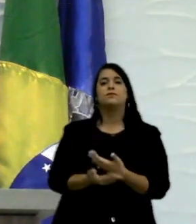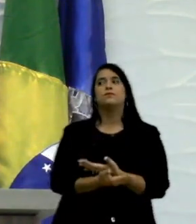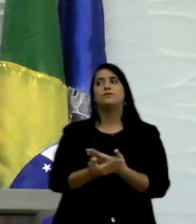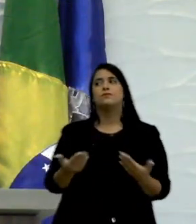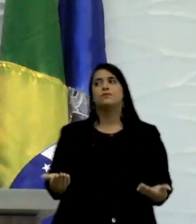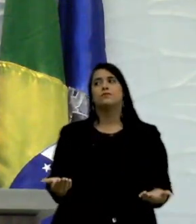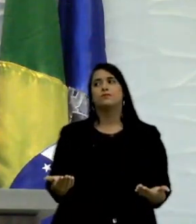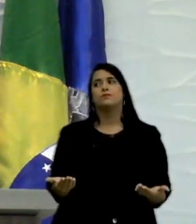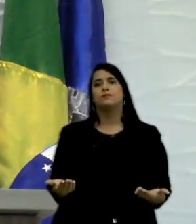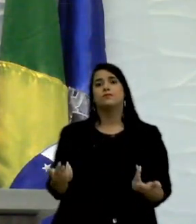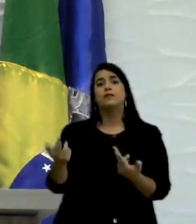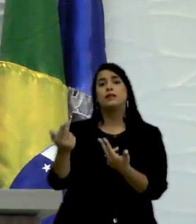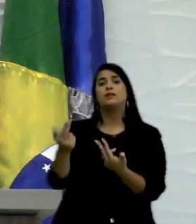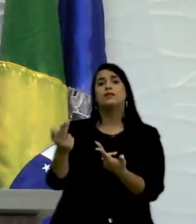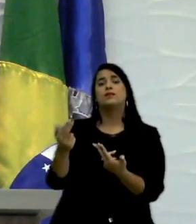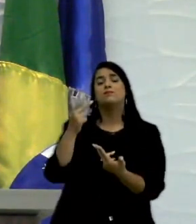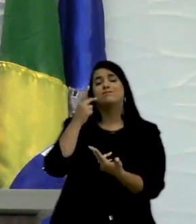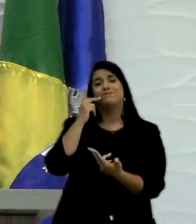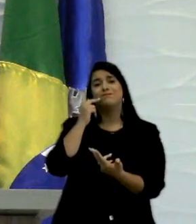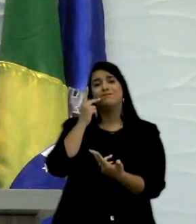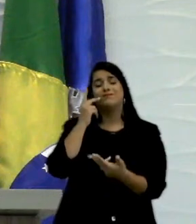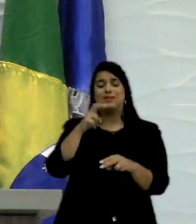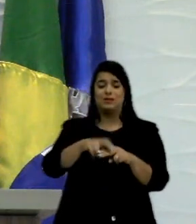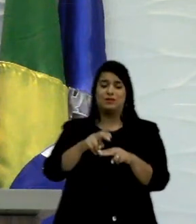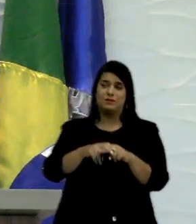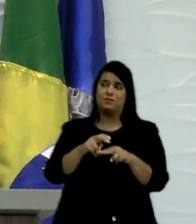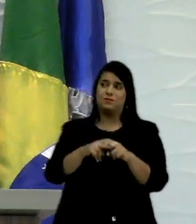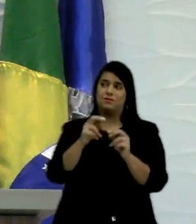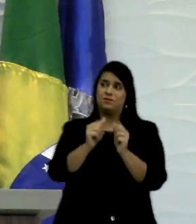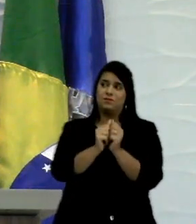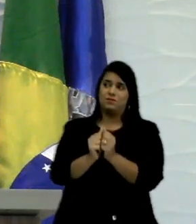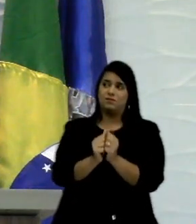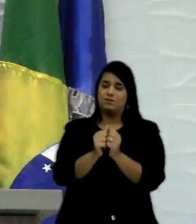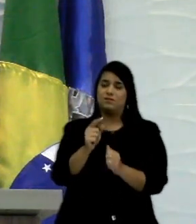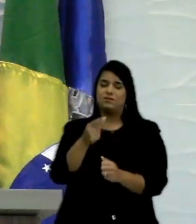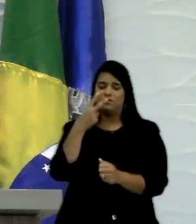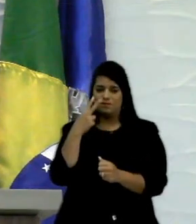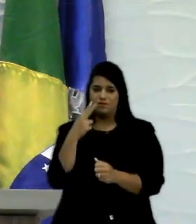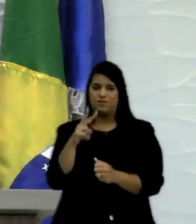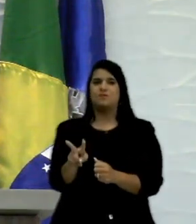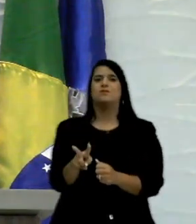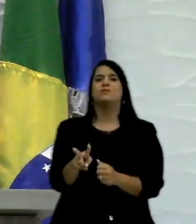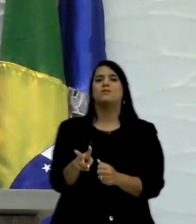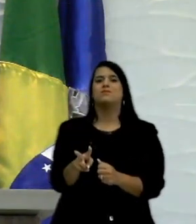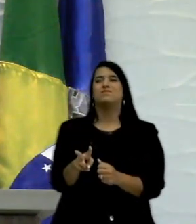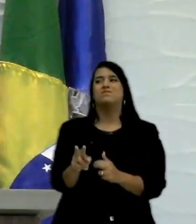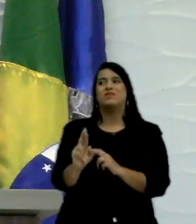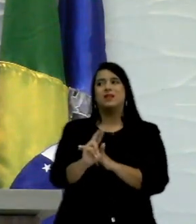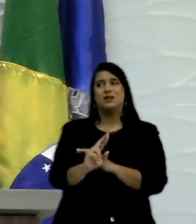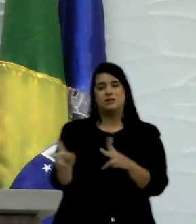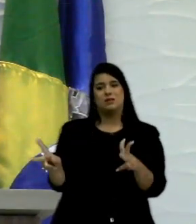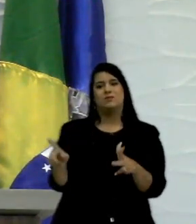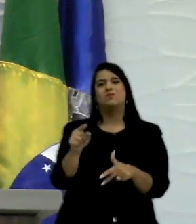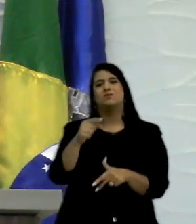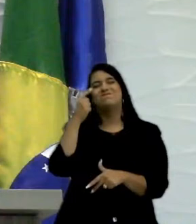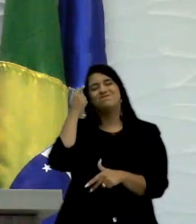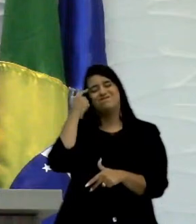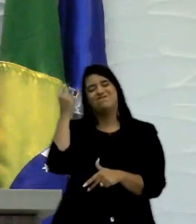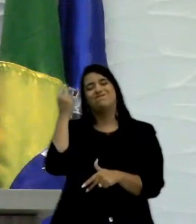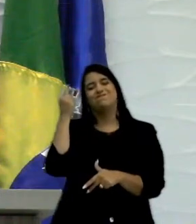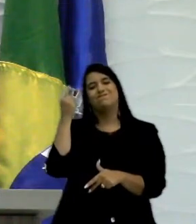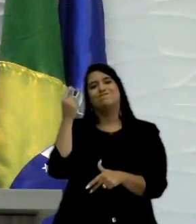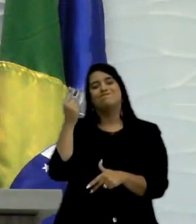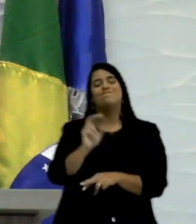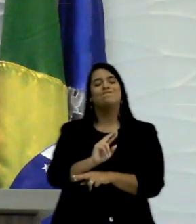Padre? Padre, quando você sentar aqui, quando você for eleito, você vai ver. Que não é que nem você pensa não, José. É um negócio